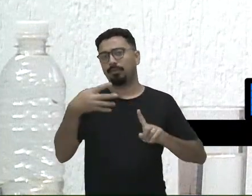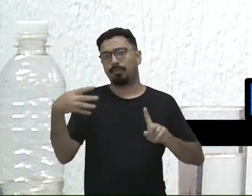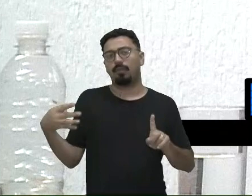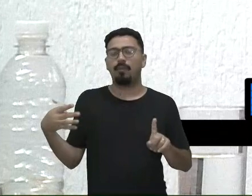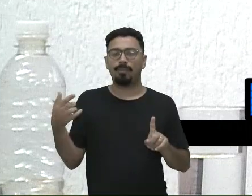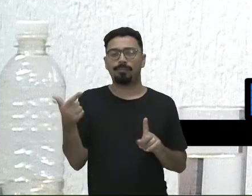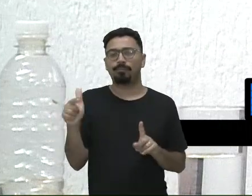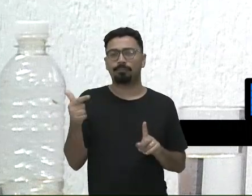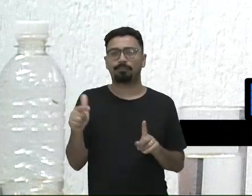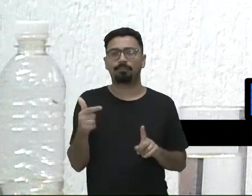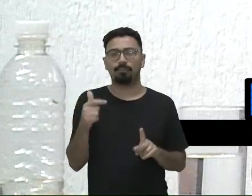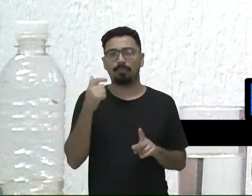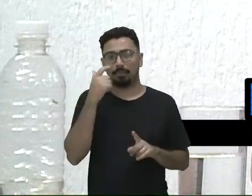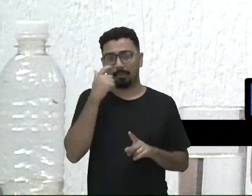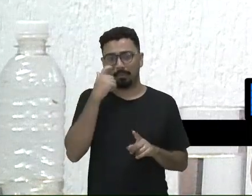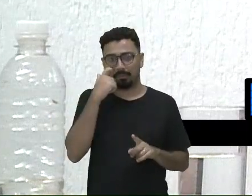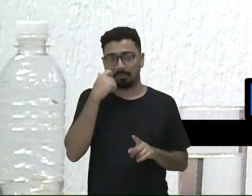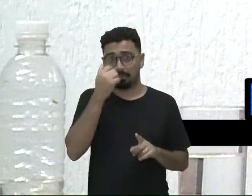LGBTQIAPN+.